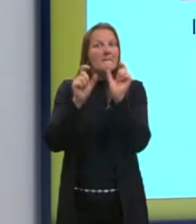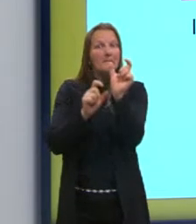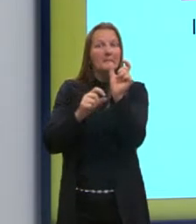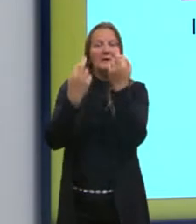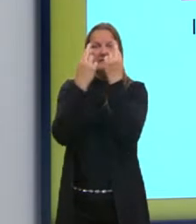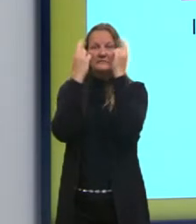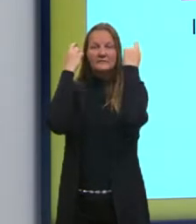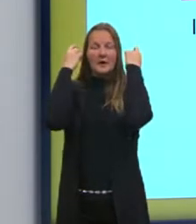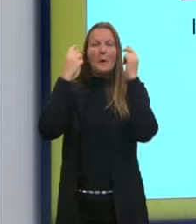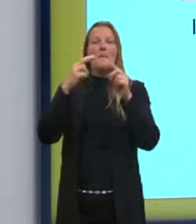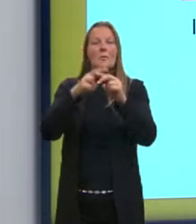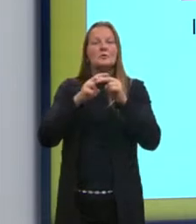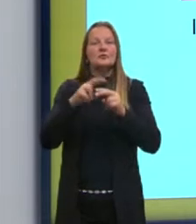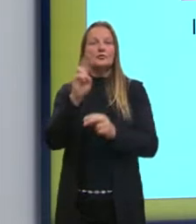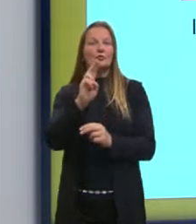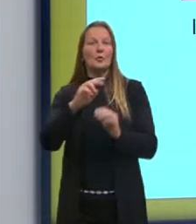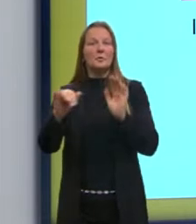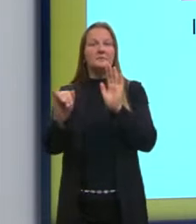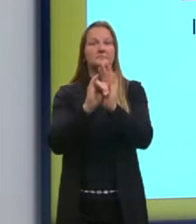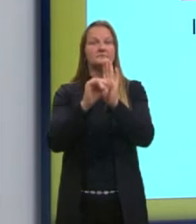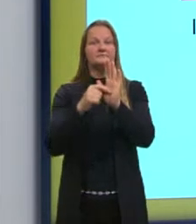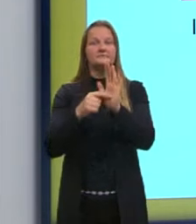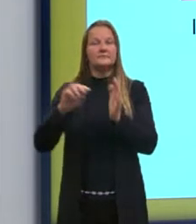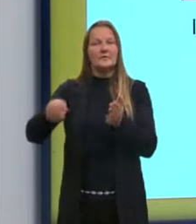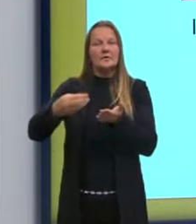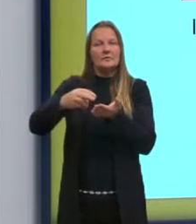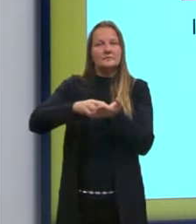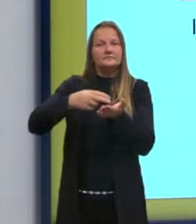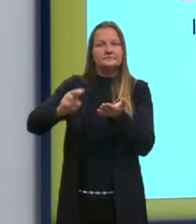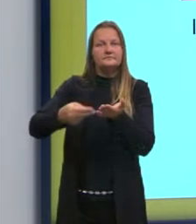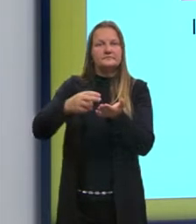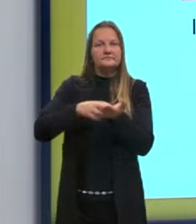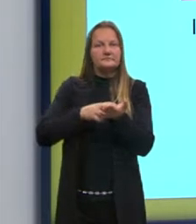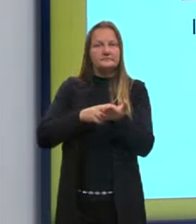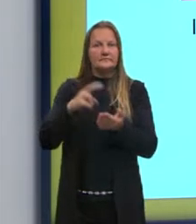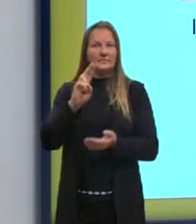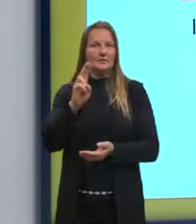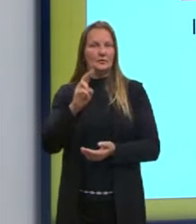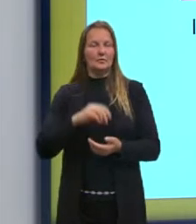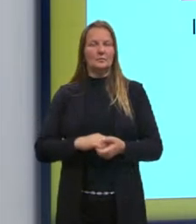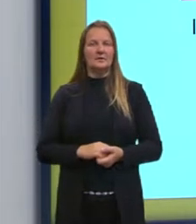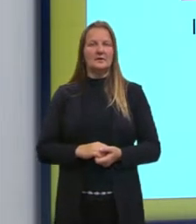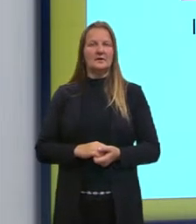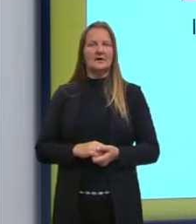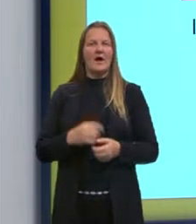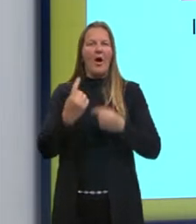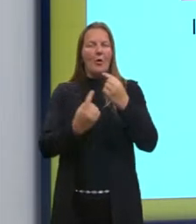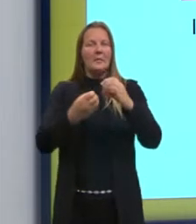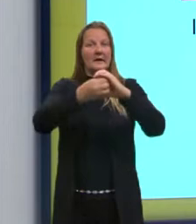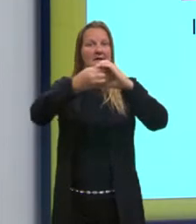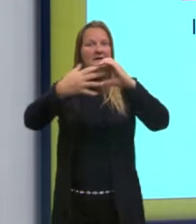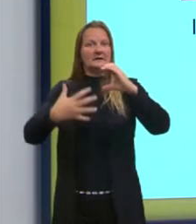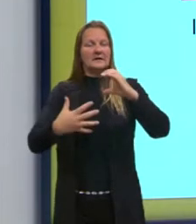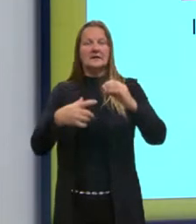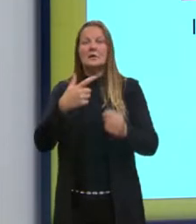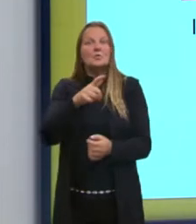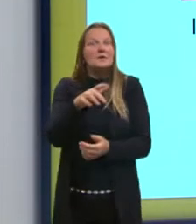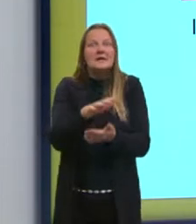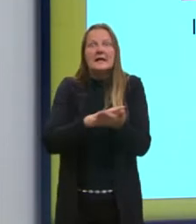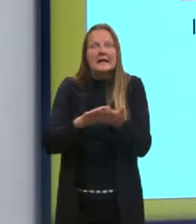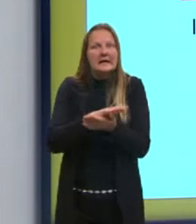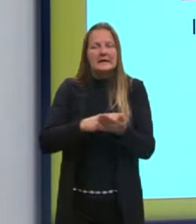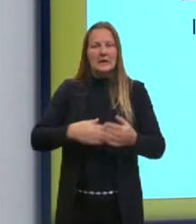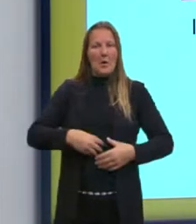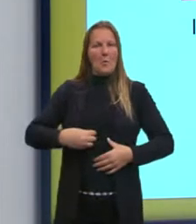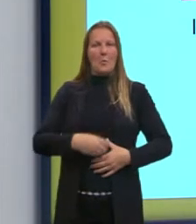nomenclatura é claro que hoje só não teve o nome tá E algumas características porque não vai nem